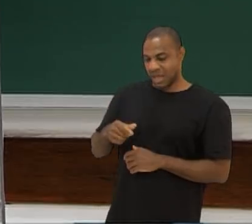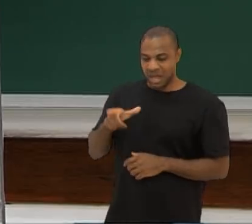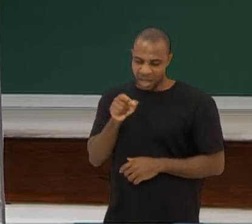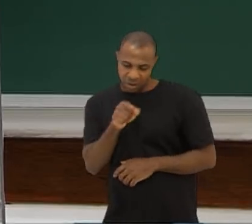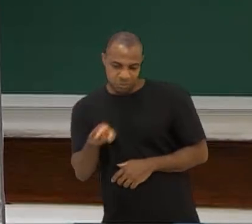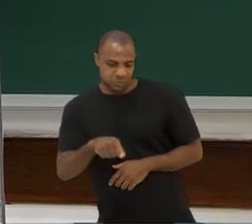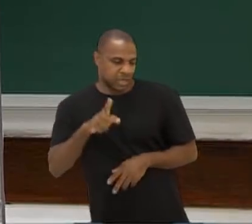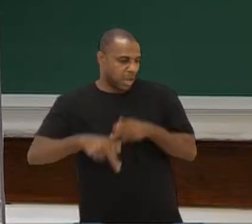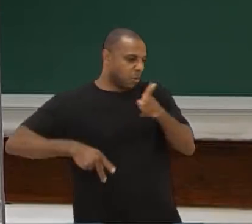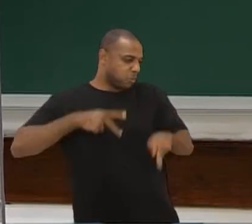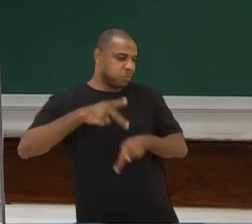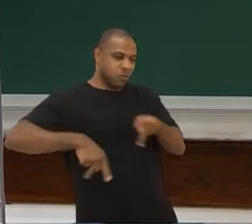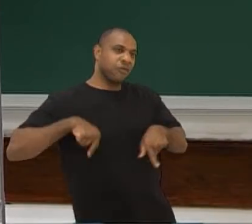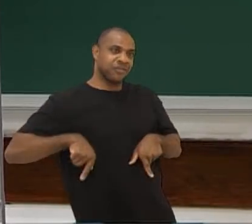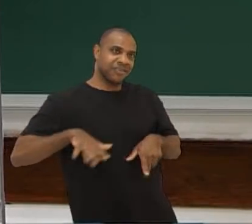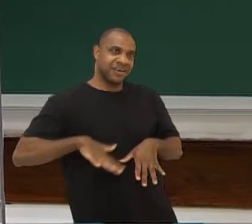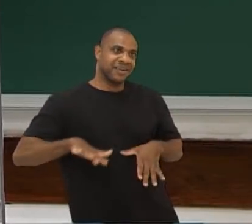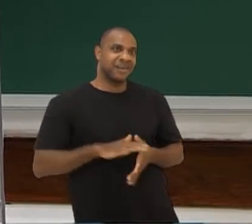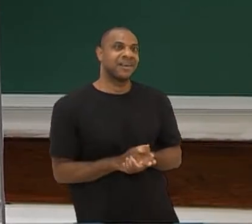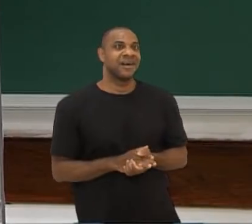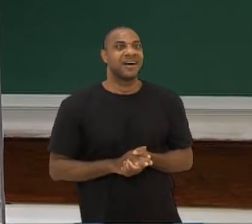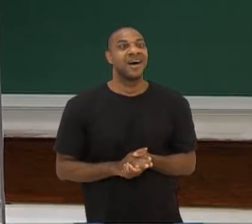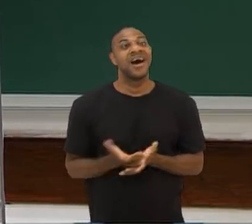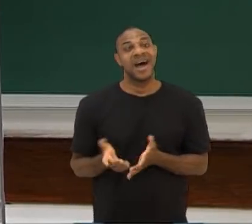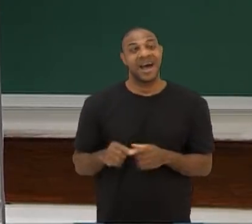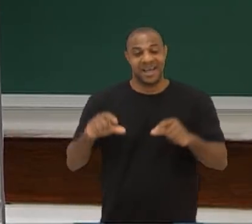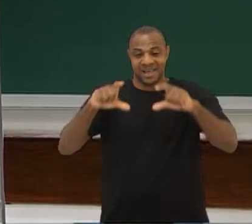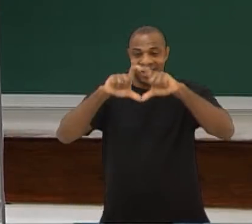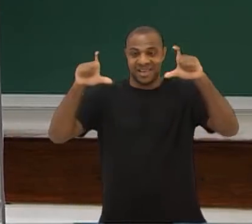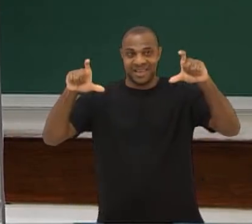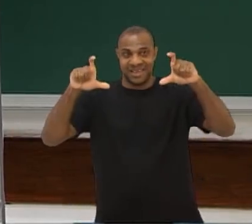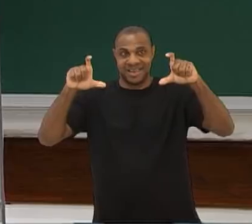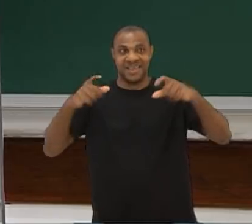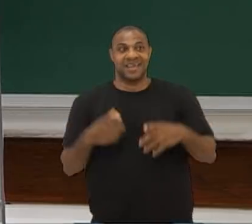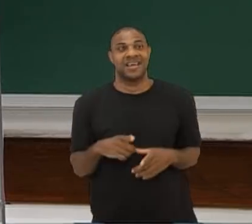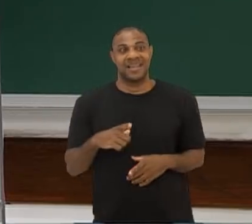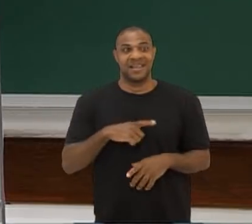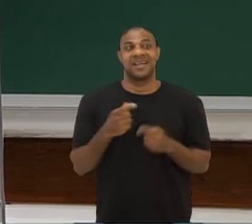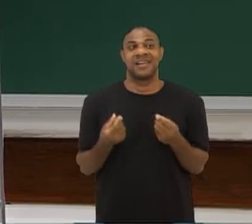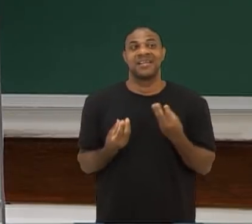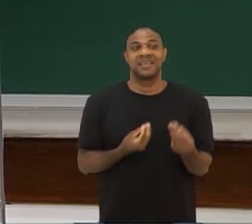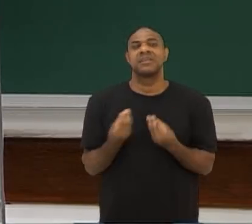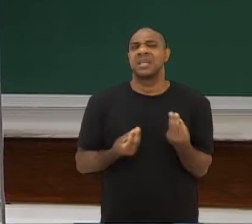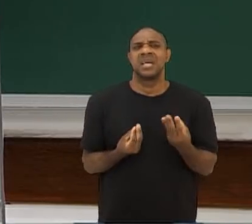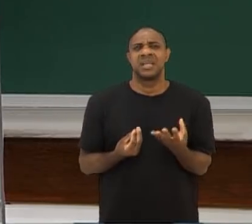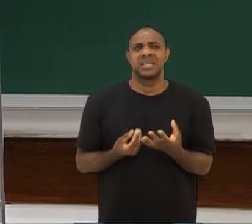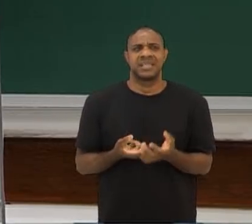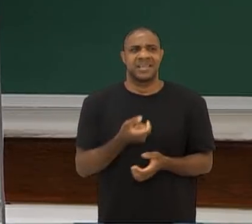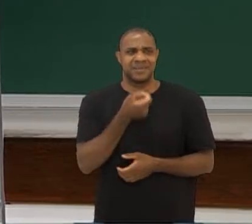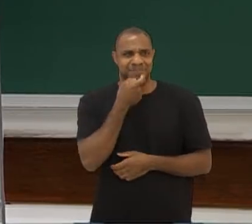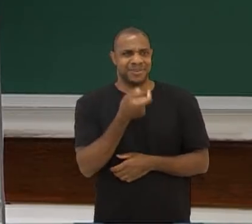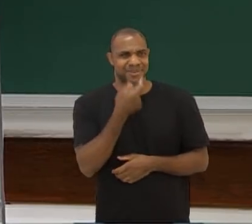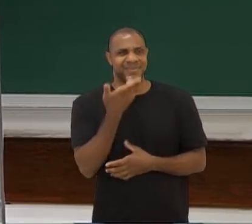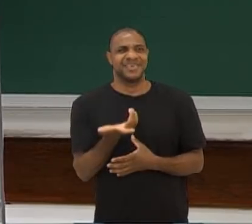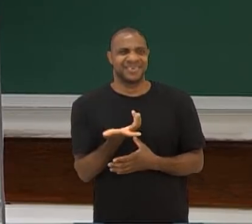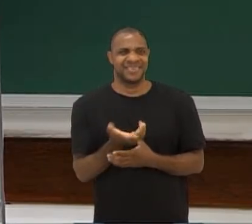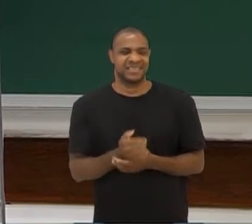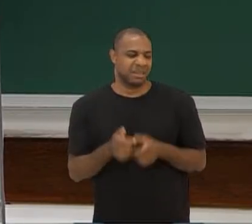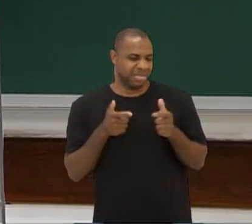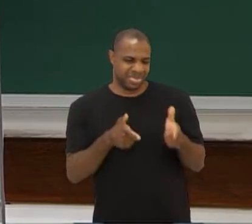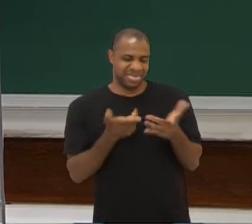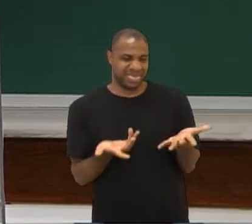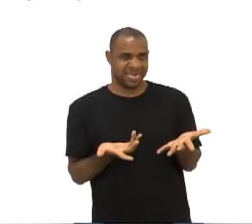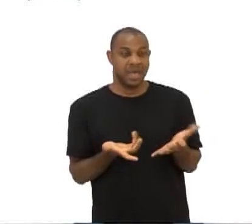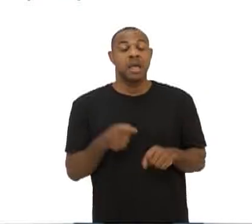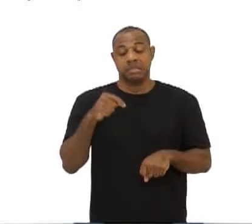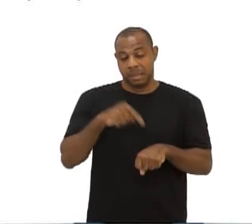o povo. Nos versos destacados, a ironia e sarcasmo. Explique o porquê. um tempinho maior para você e